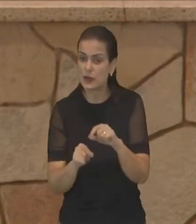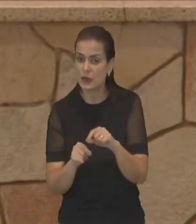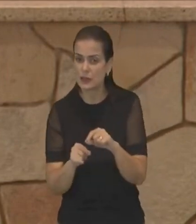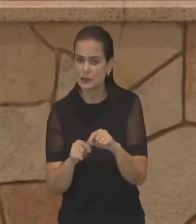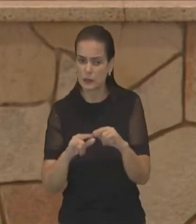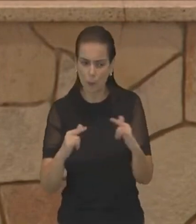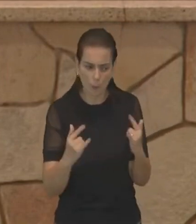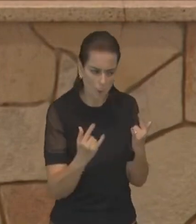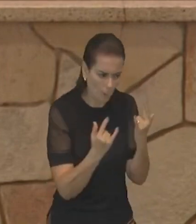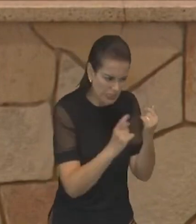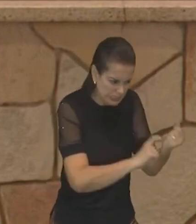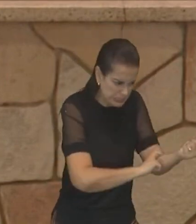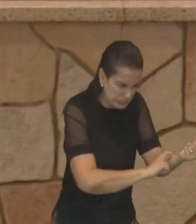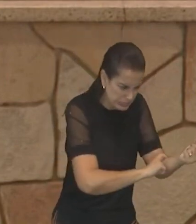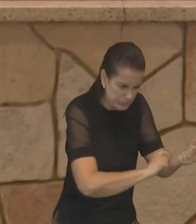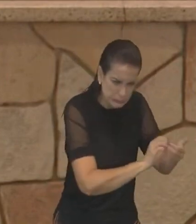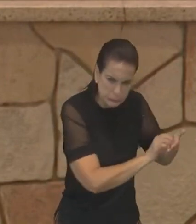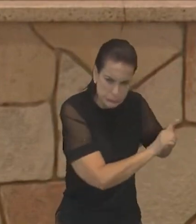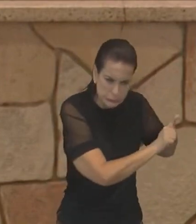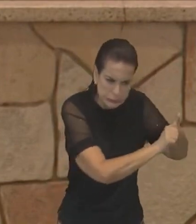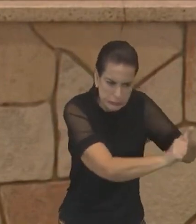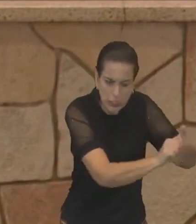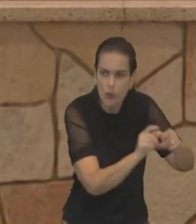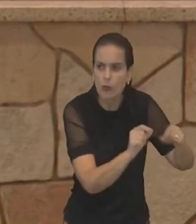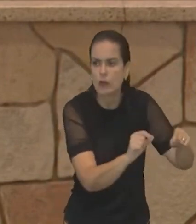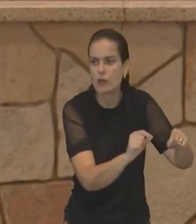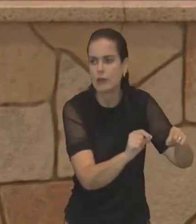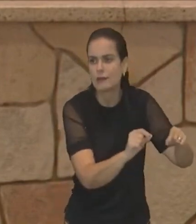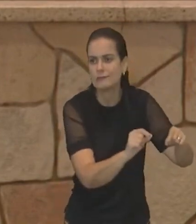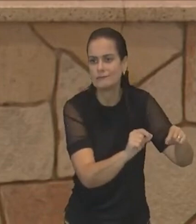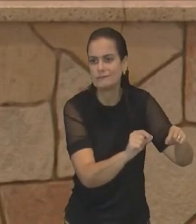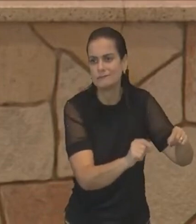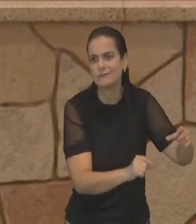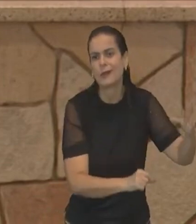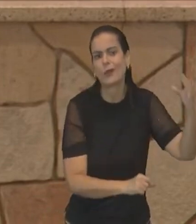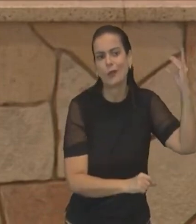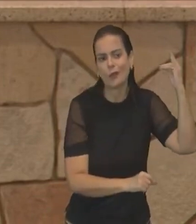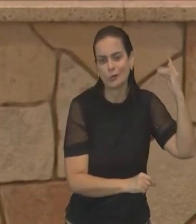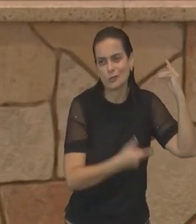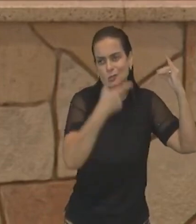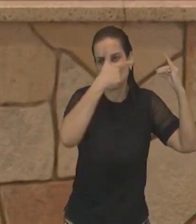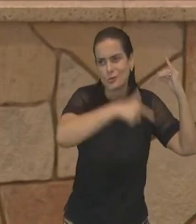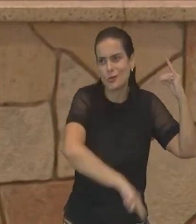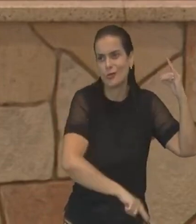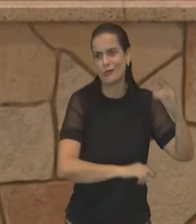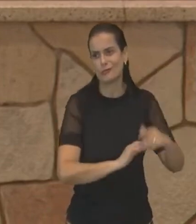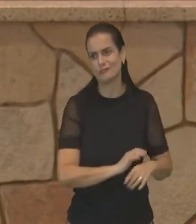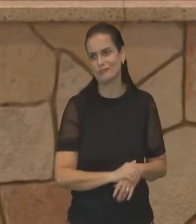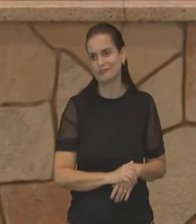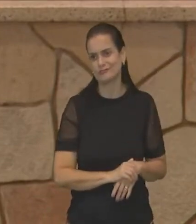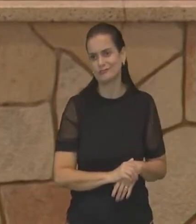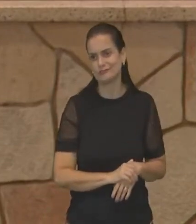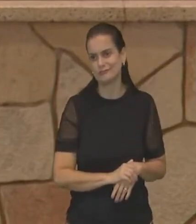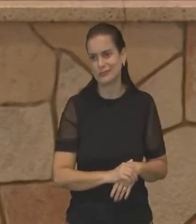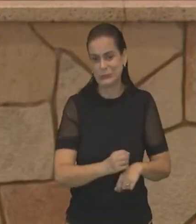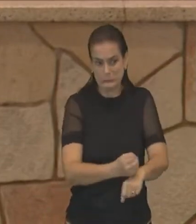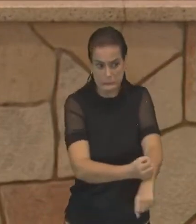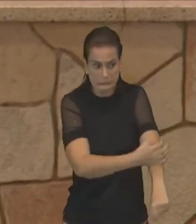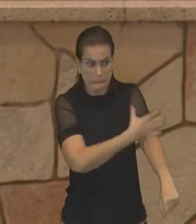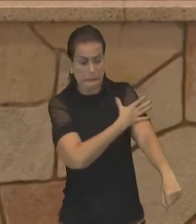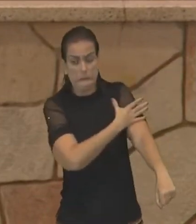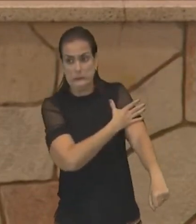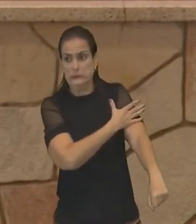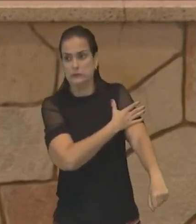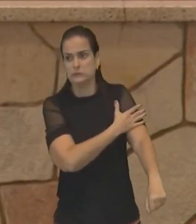ira e agimos dirigidos por ela, damos lugar ao inimigo. Aí você age impulsionado pela ira, você